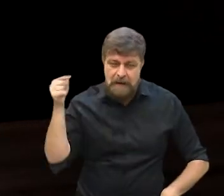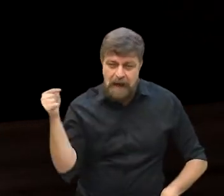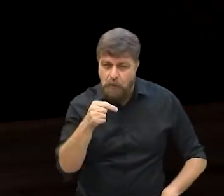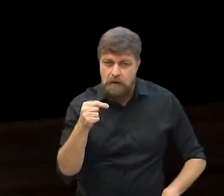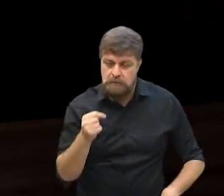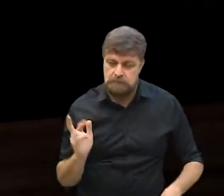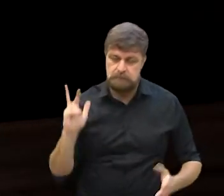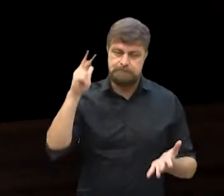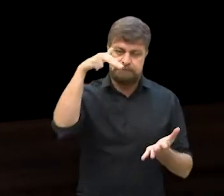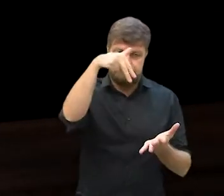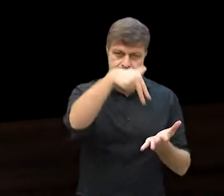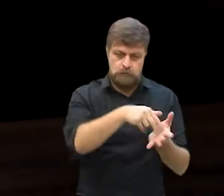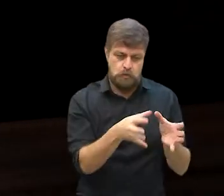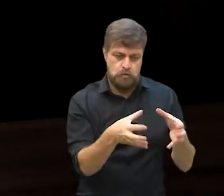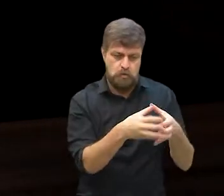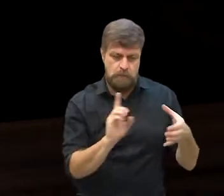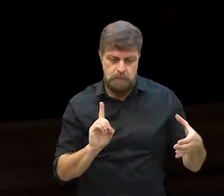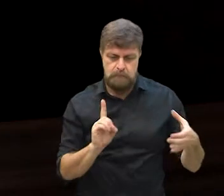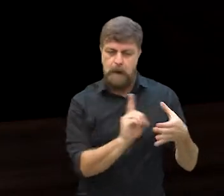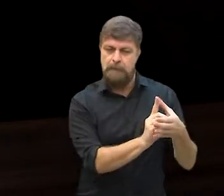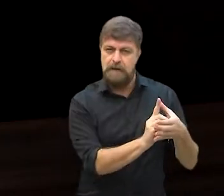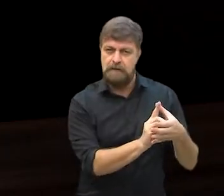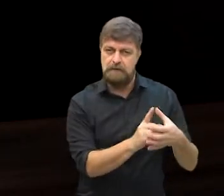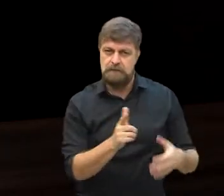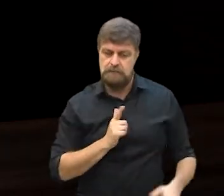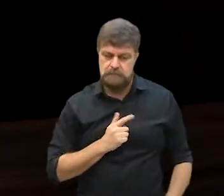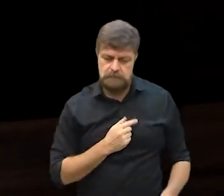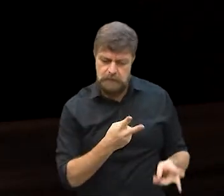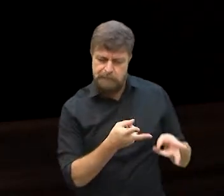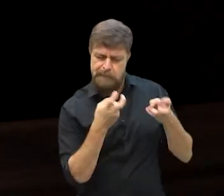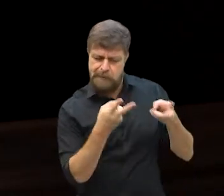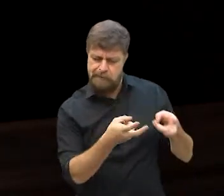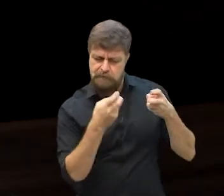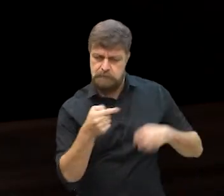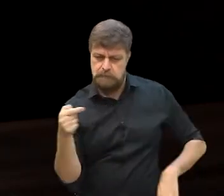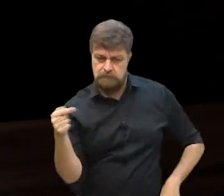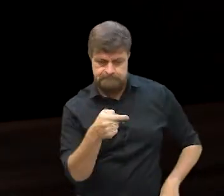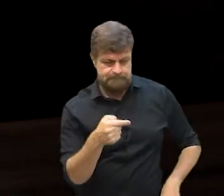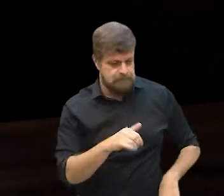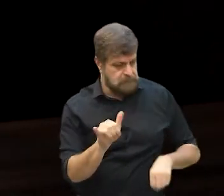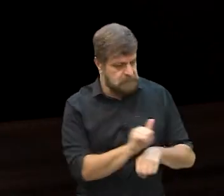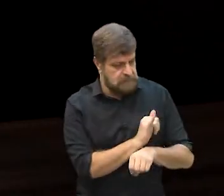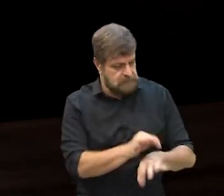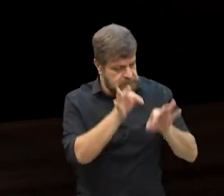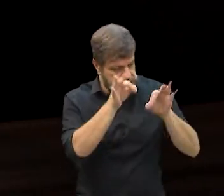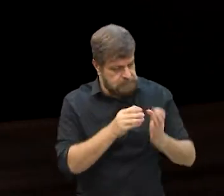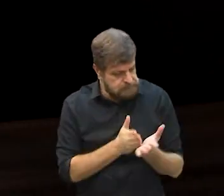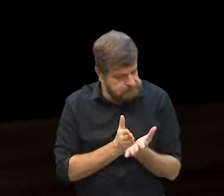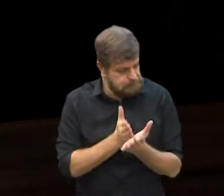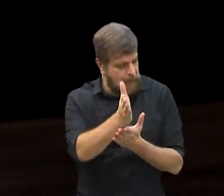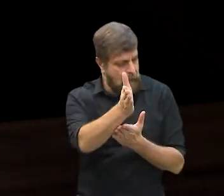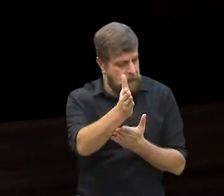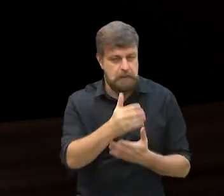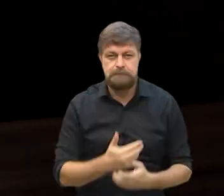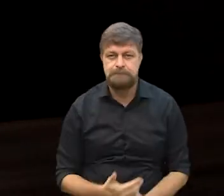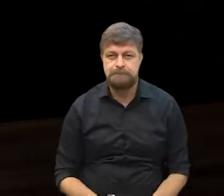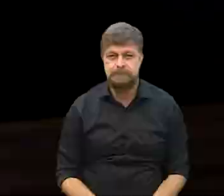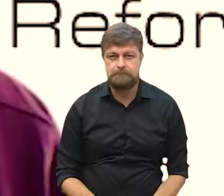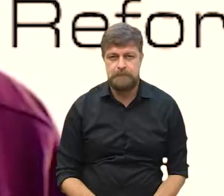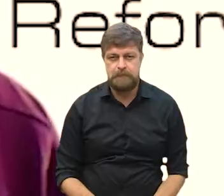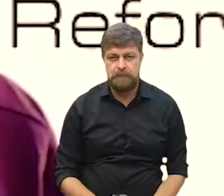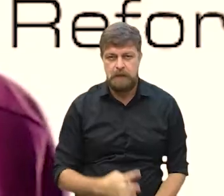gente como você chegou lá e qual foi as suas primeiras impressões e você falou, não, é por esse caminho que eu quero trilhar a partir de